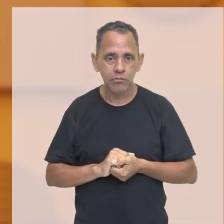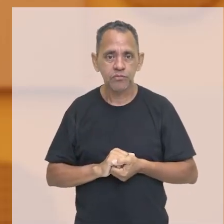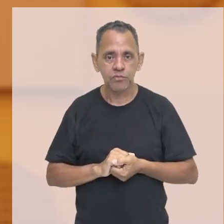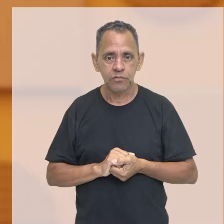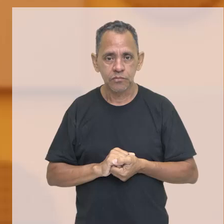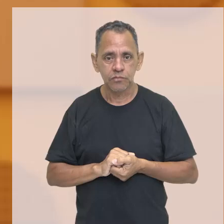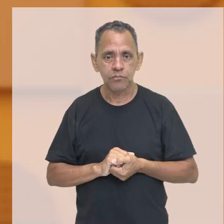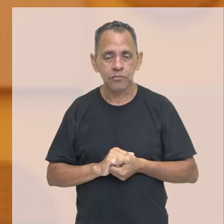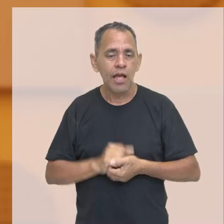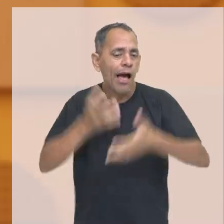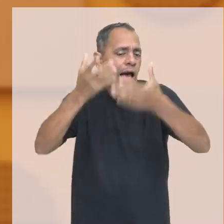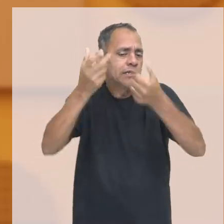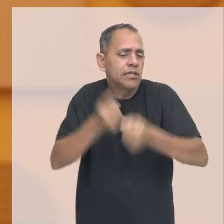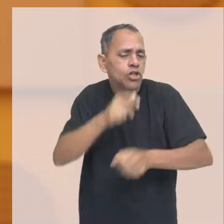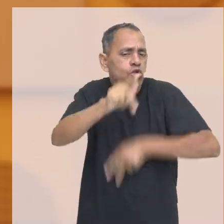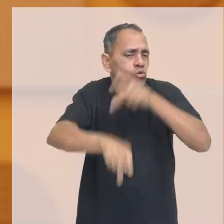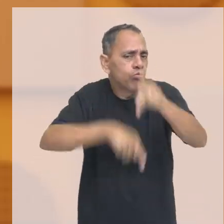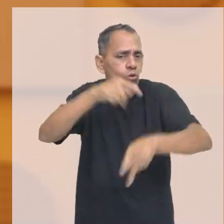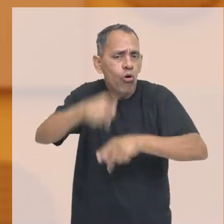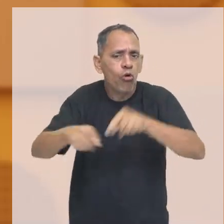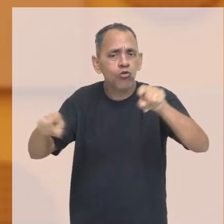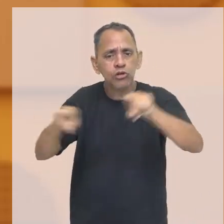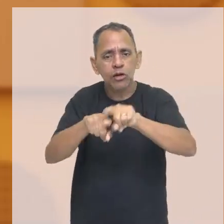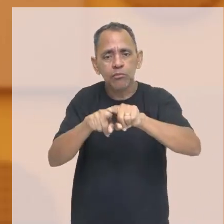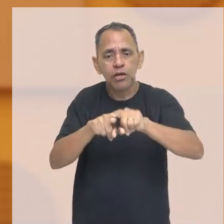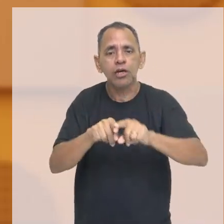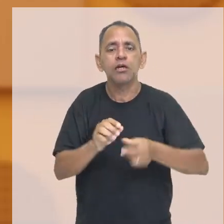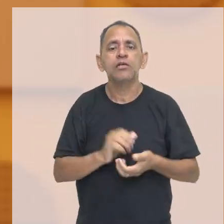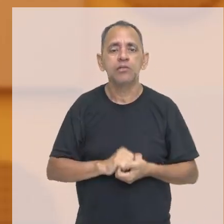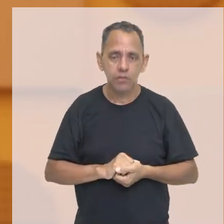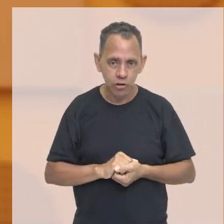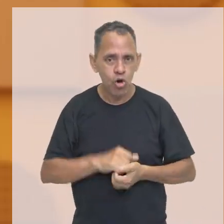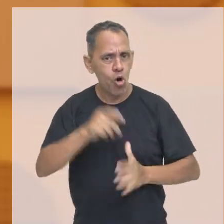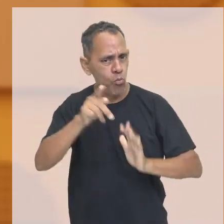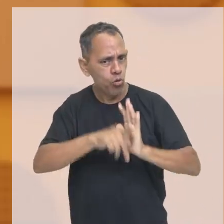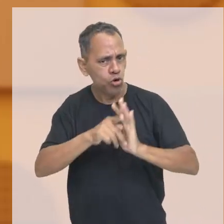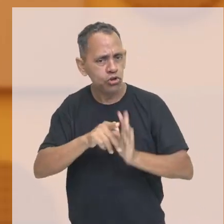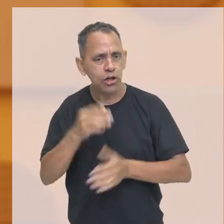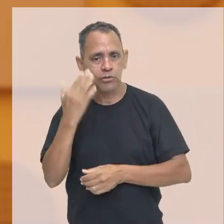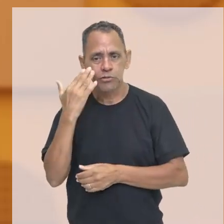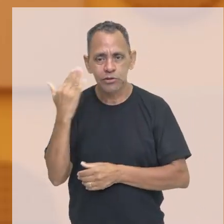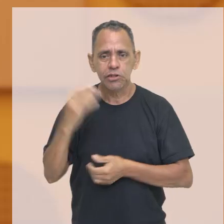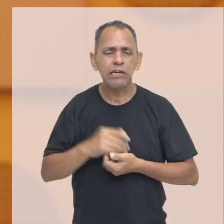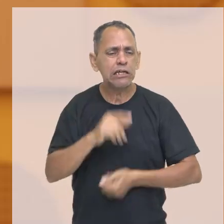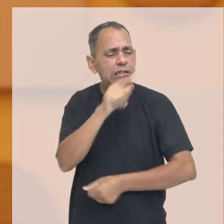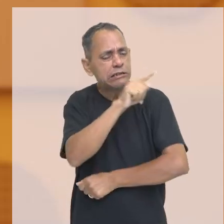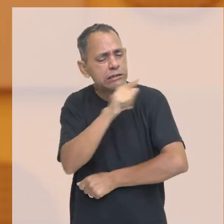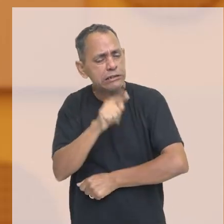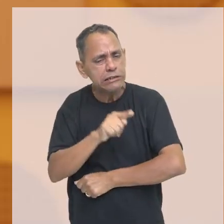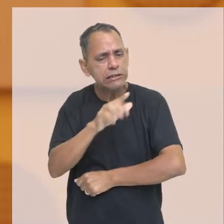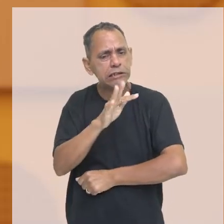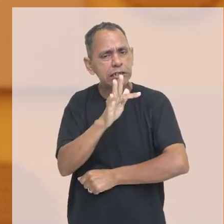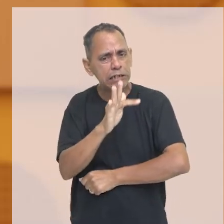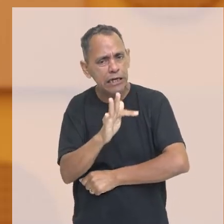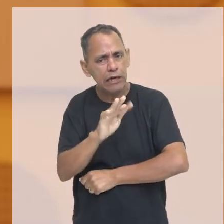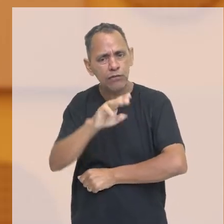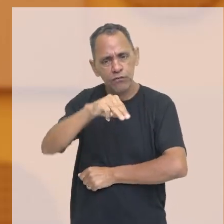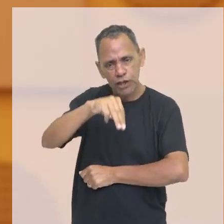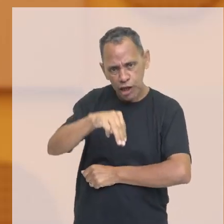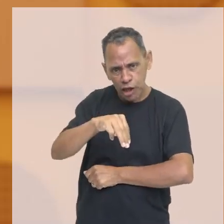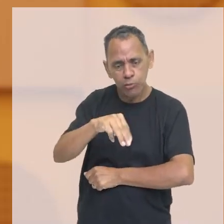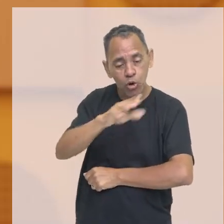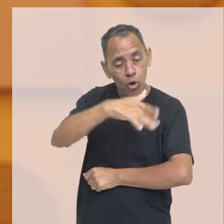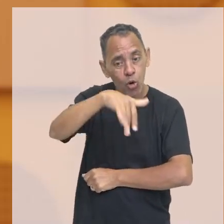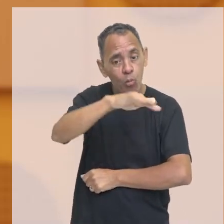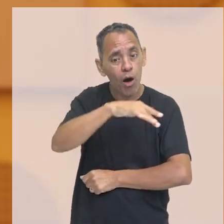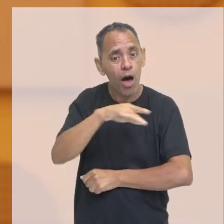propriamente dito, mas que foi colocado a cabo a Zona Franca de Manaus. O que é a Zona Franca de Manaus, galera? É uma área de